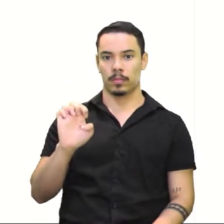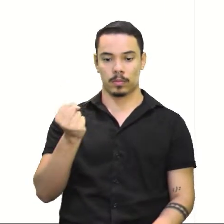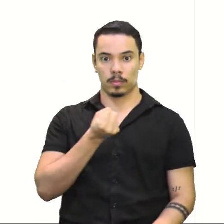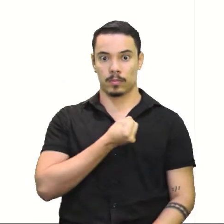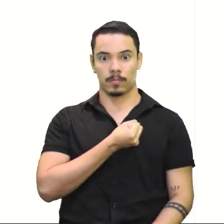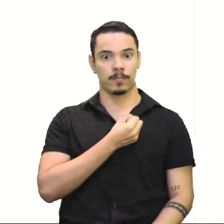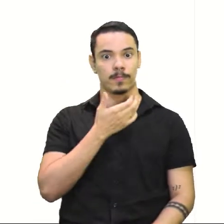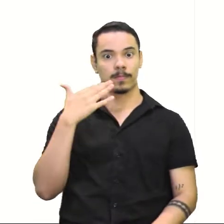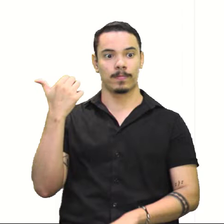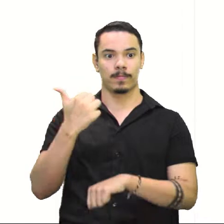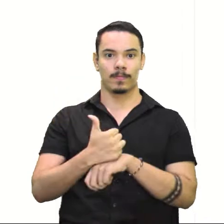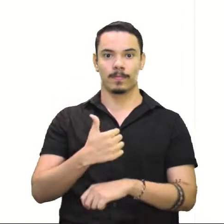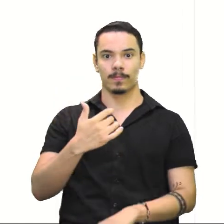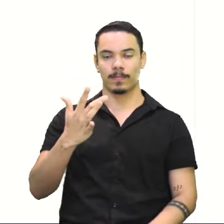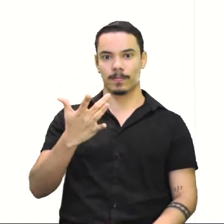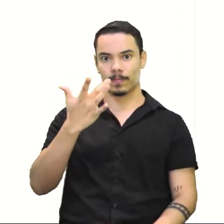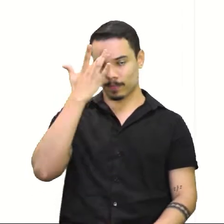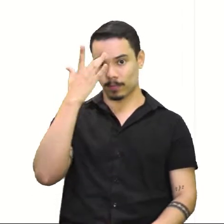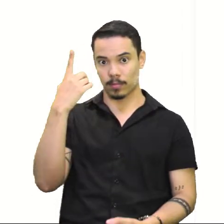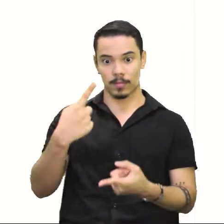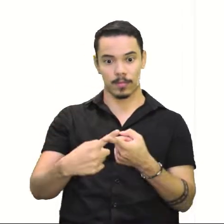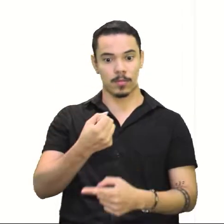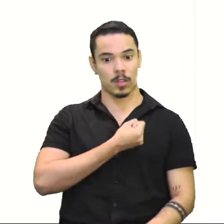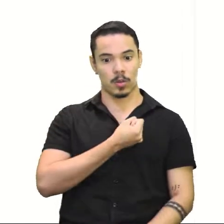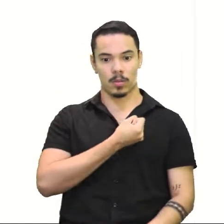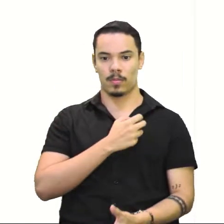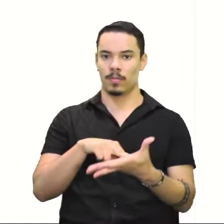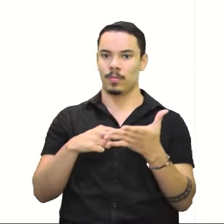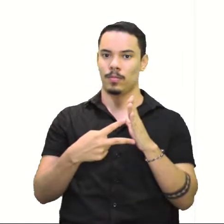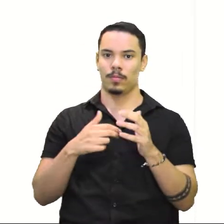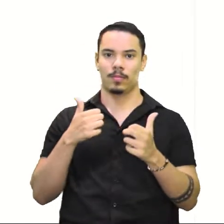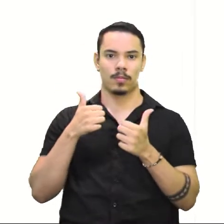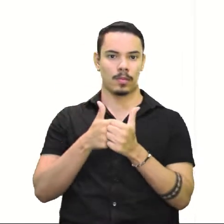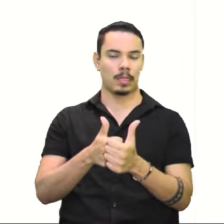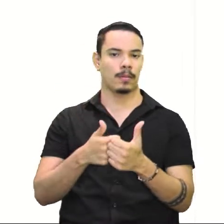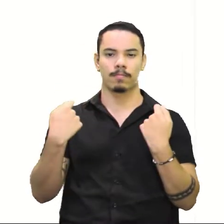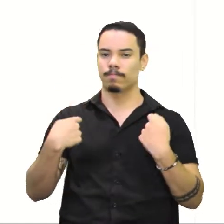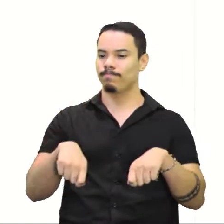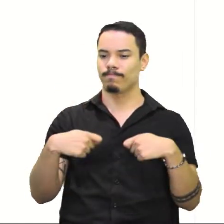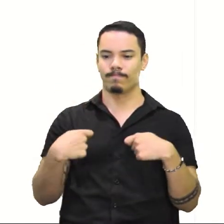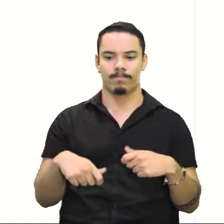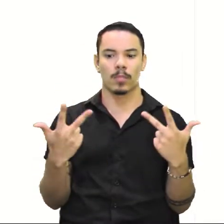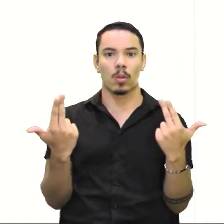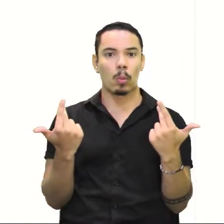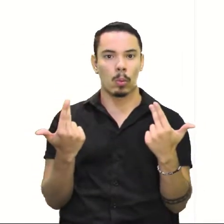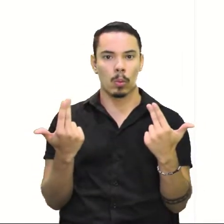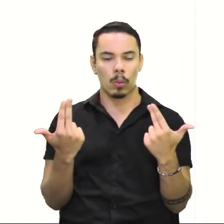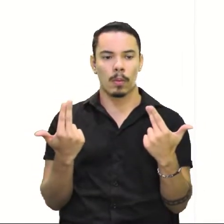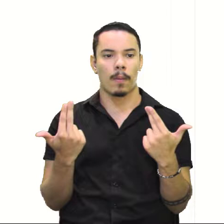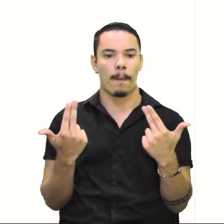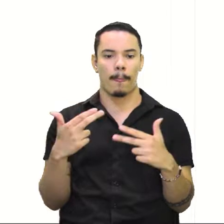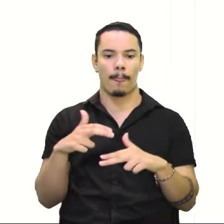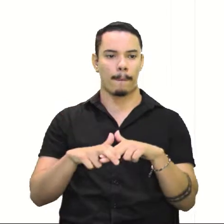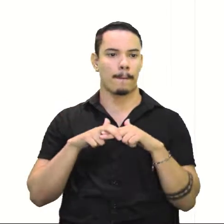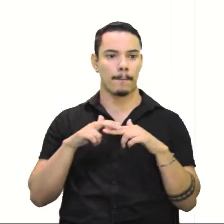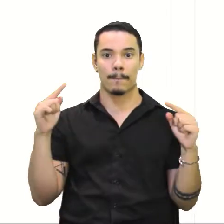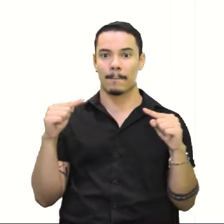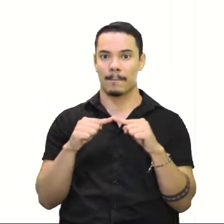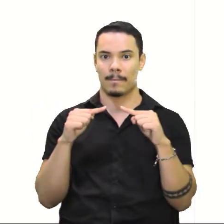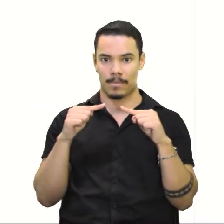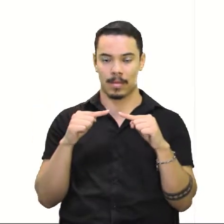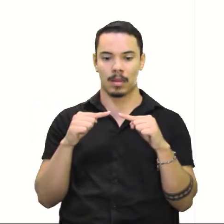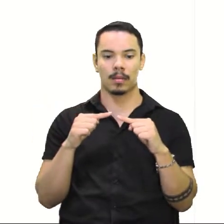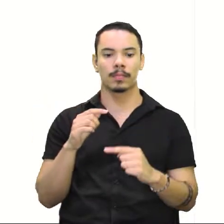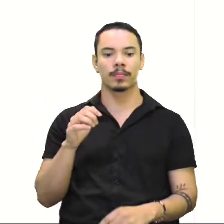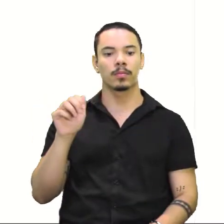mais... esses valores são os coeficientes, Isso, né? Tem que ser igual. Seus coeficientes numéricos são iguais. Então, o A